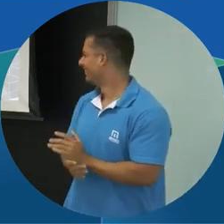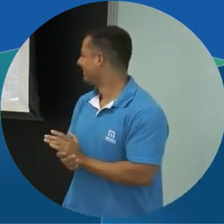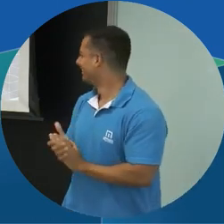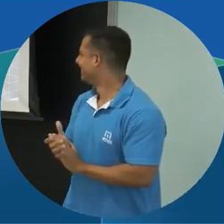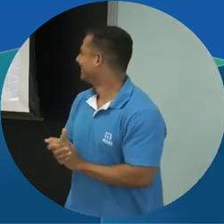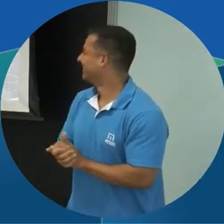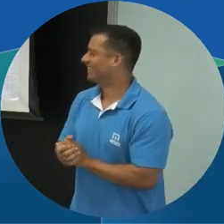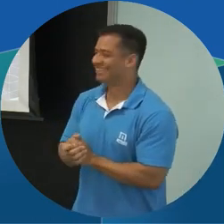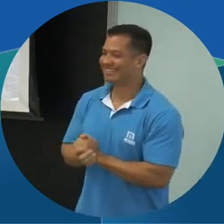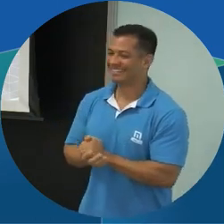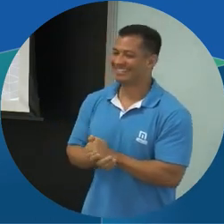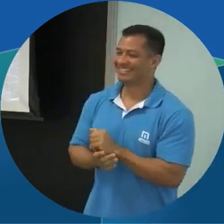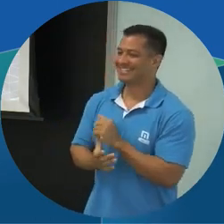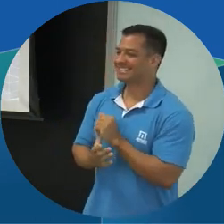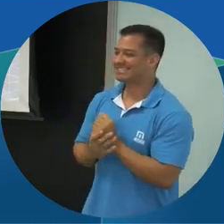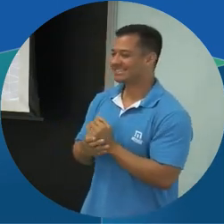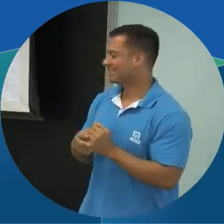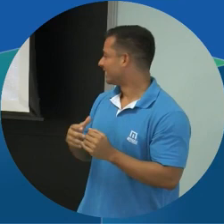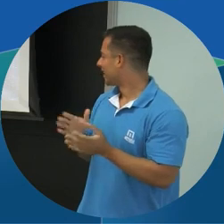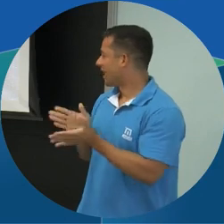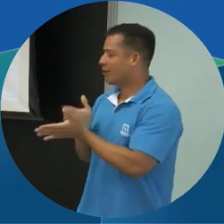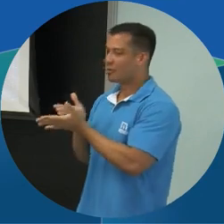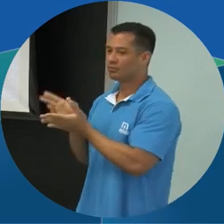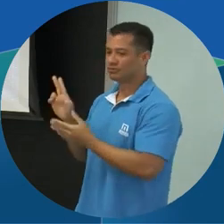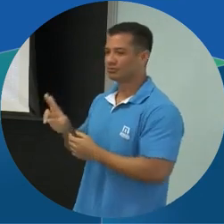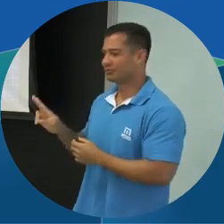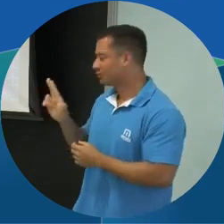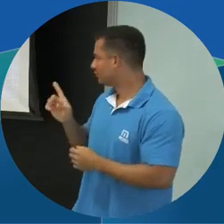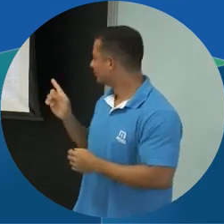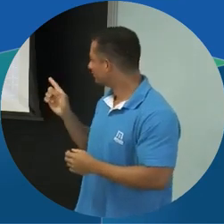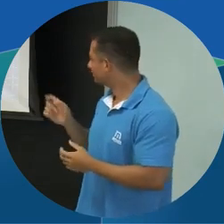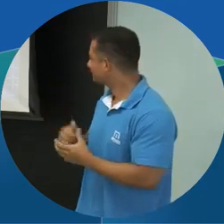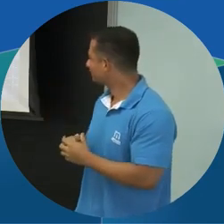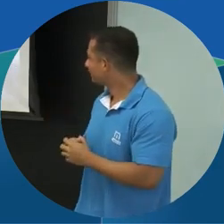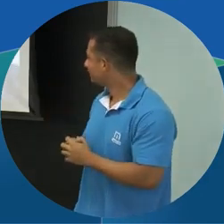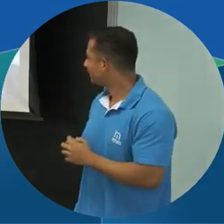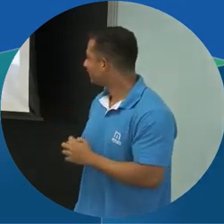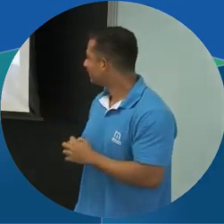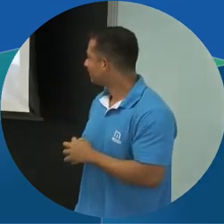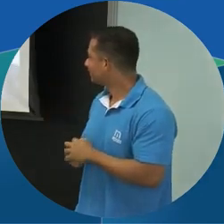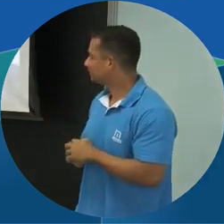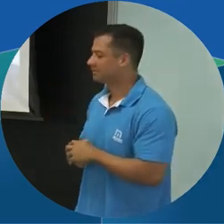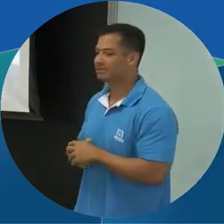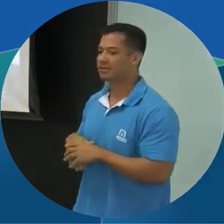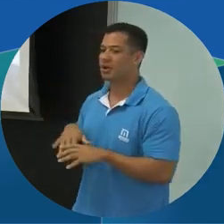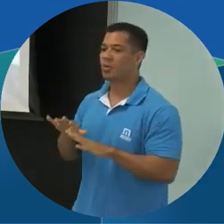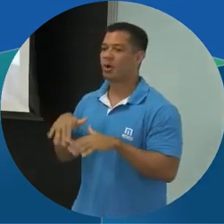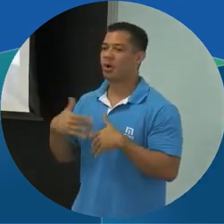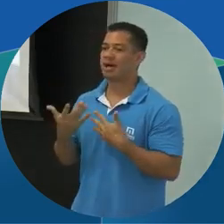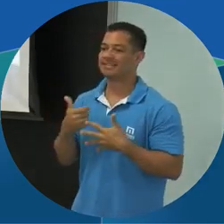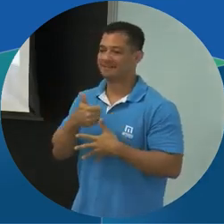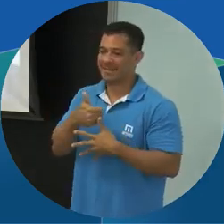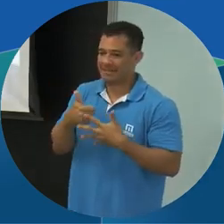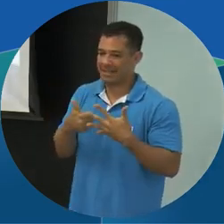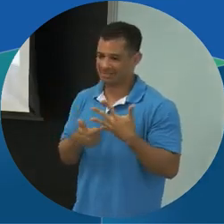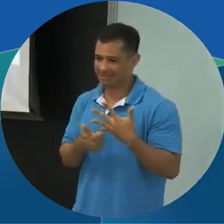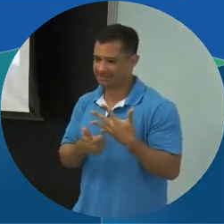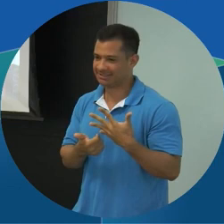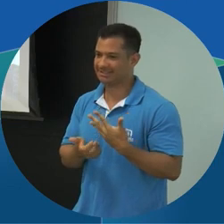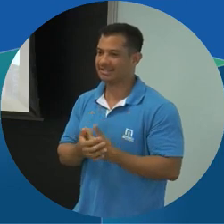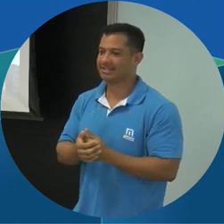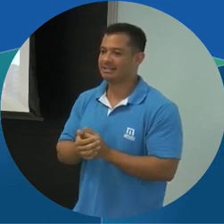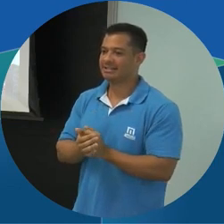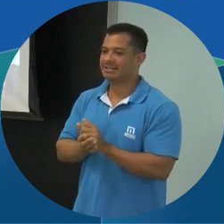Aqui algumas aplicações, tá? As vantagens, né? Quais são as vantagens